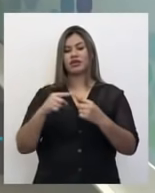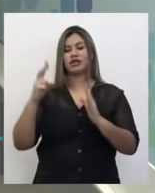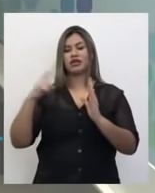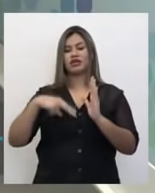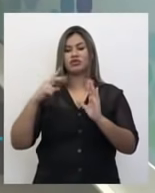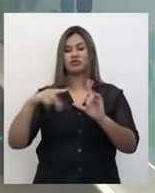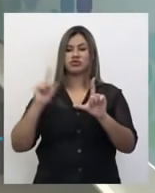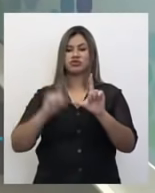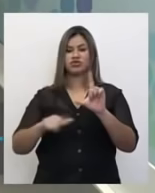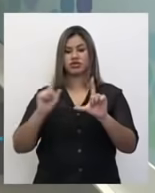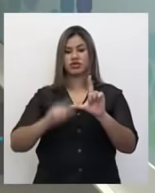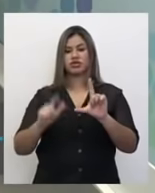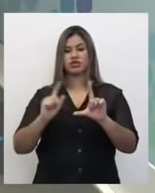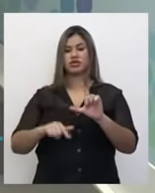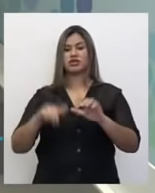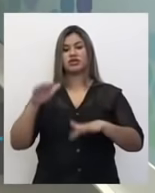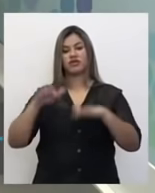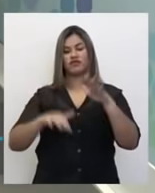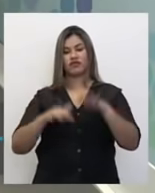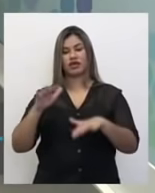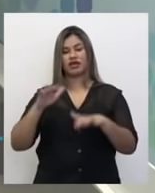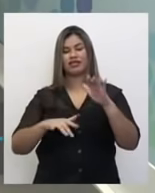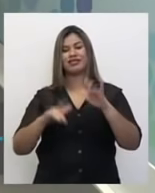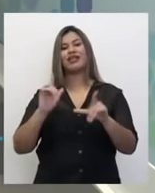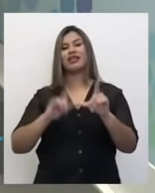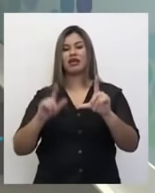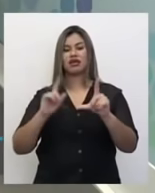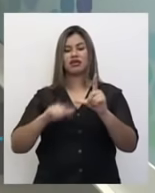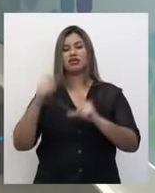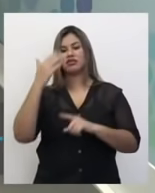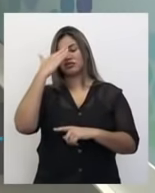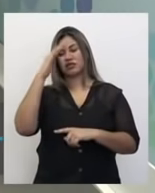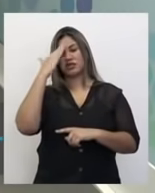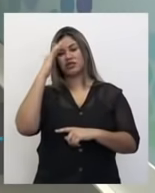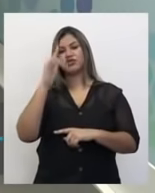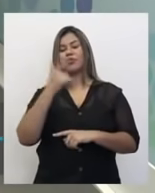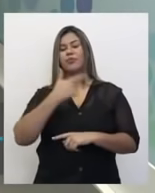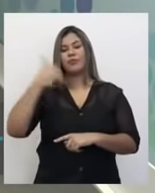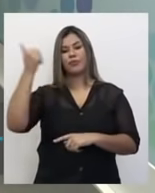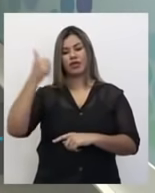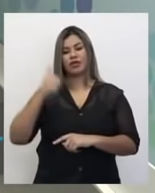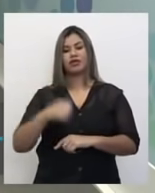tá? E talvez nas letras vocês vão entender um pouco mais.